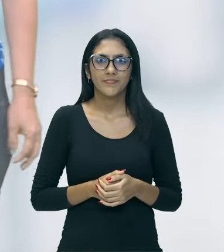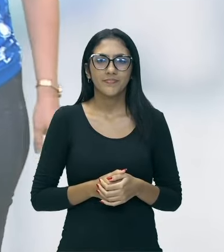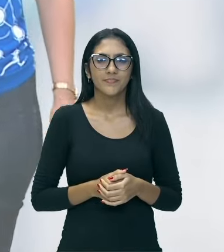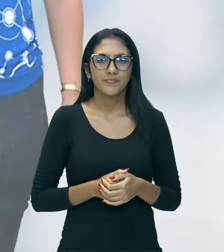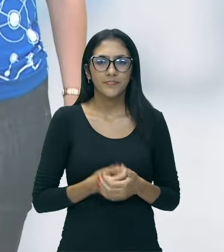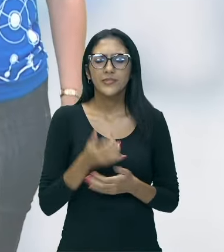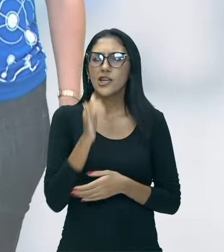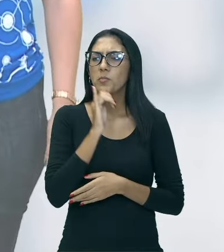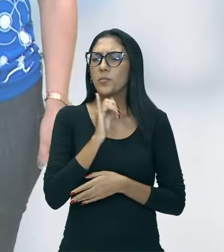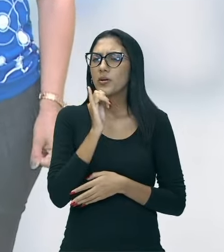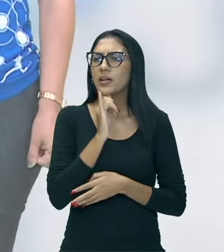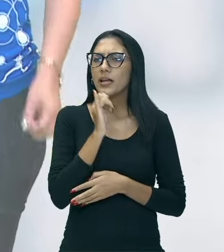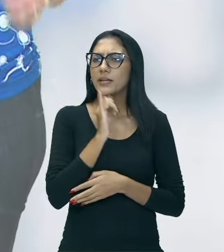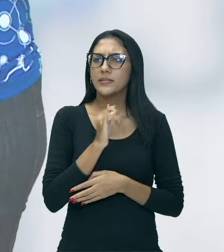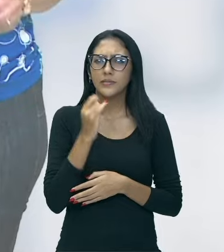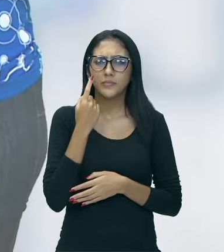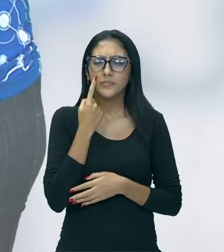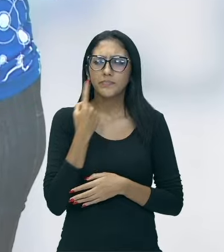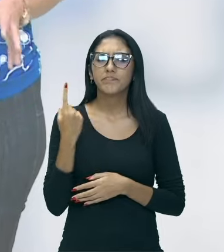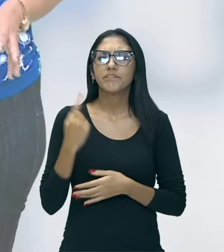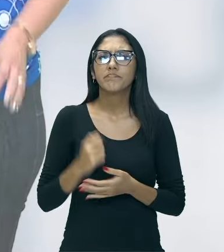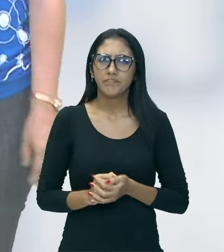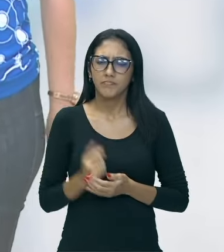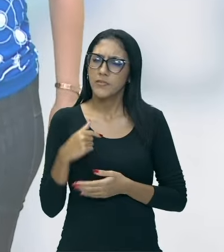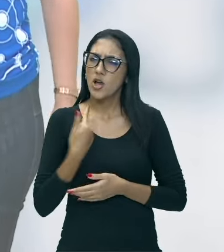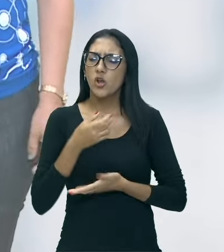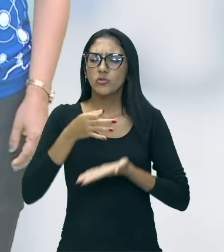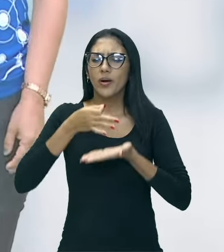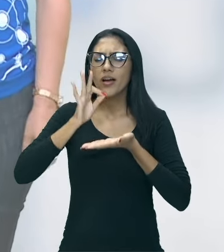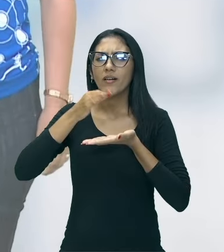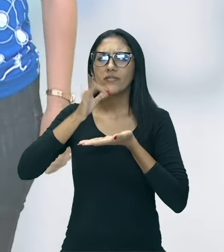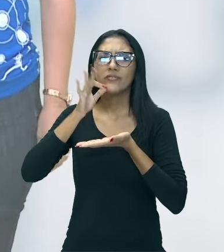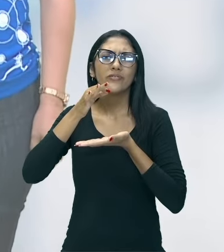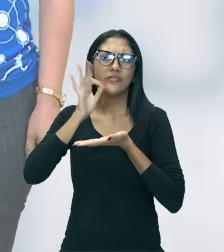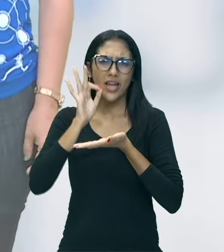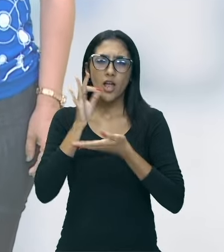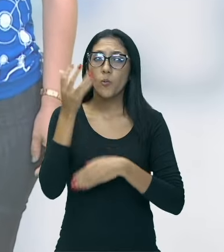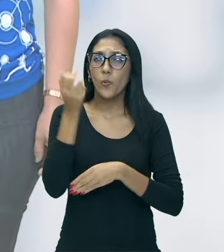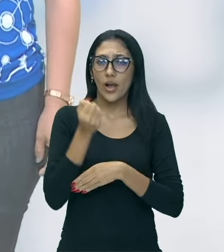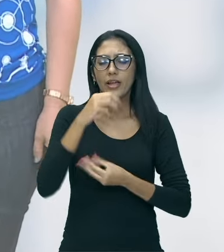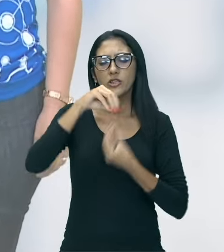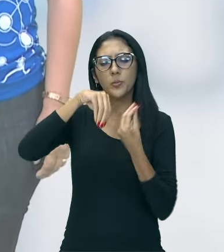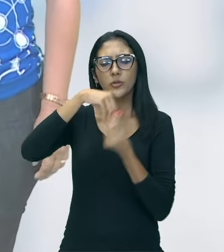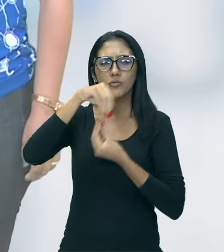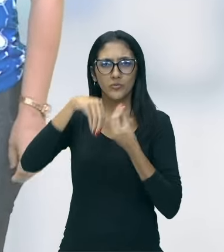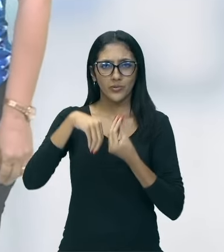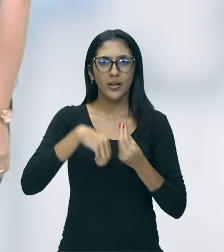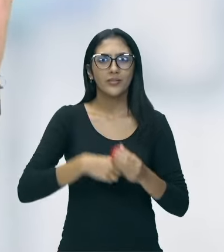Por exemplo, aquele nosso café com leite.